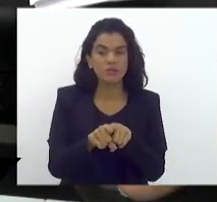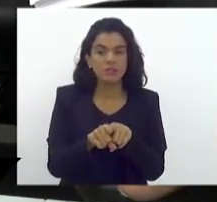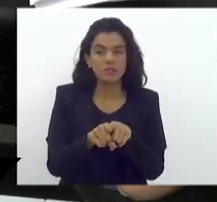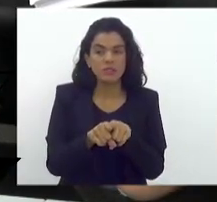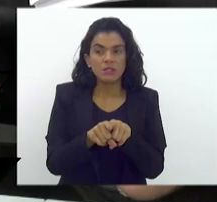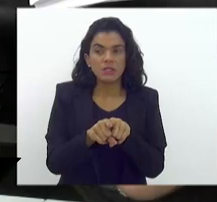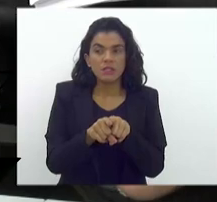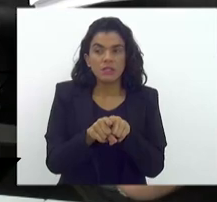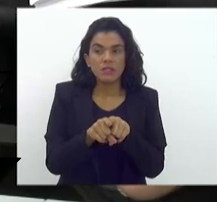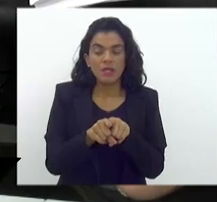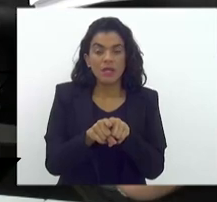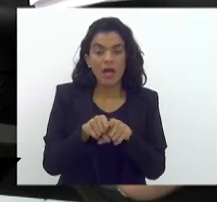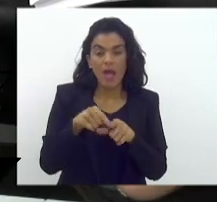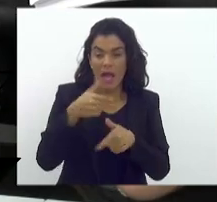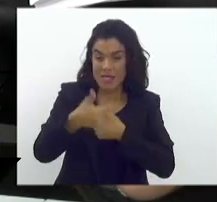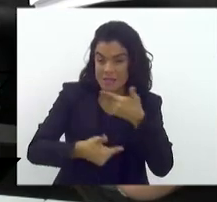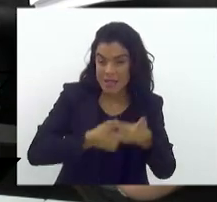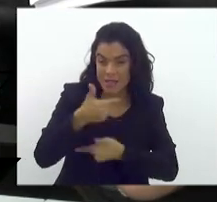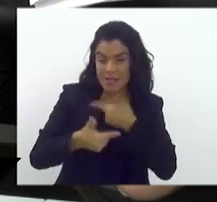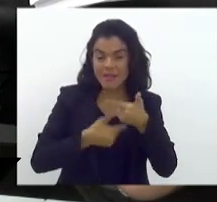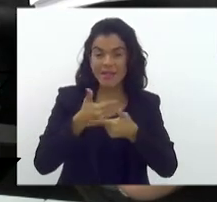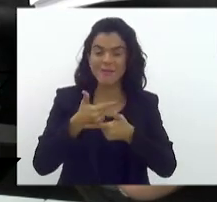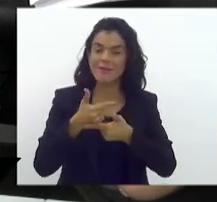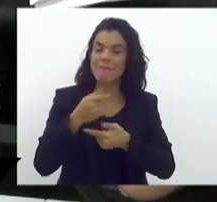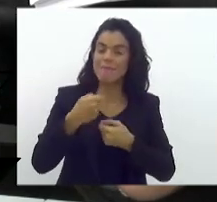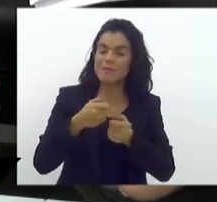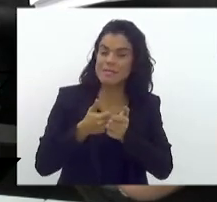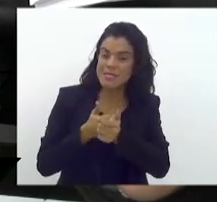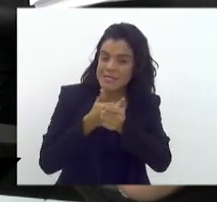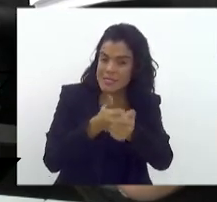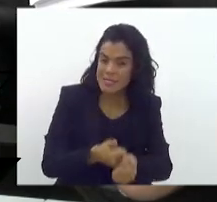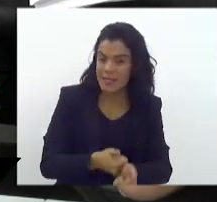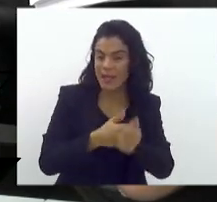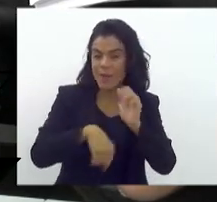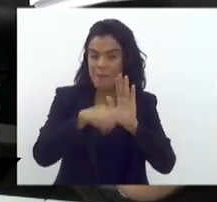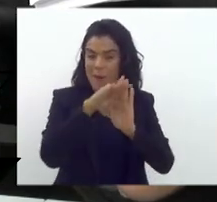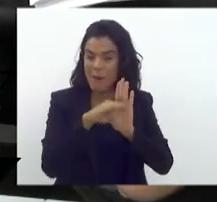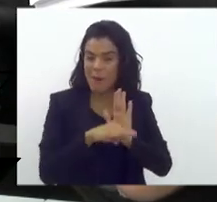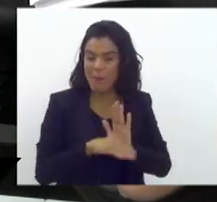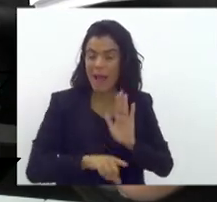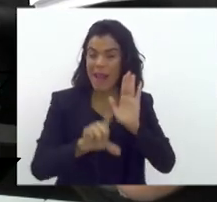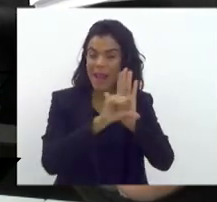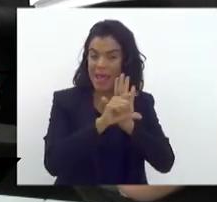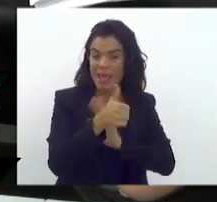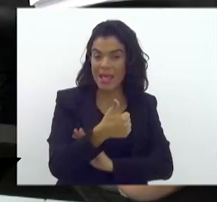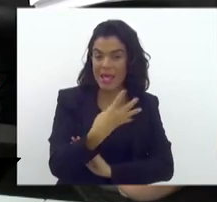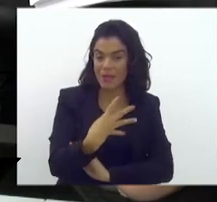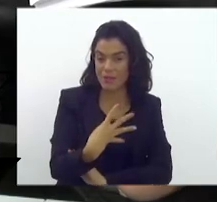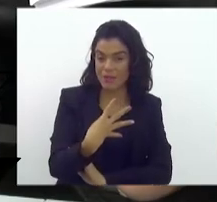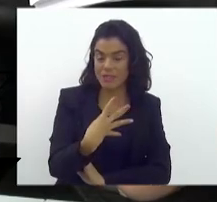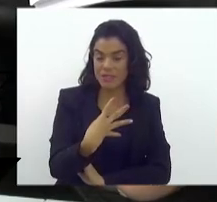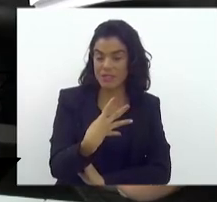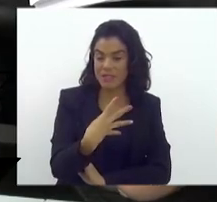que as atividades a serem desenvolvidas têm que seguir o que está previsto na Lei 13.014/15 de